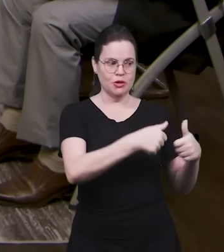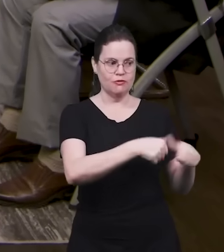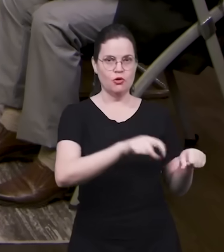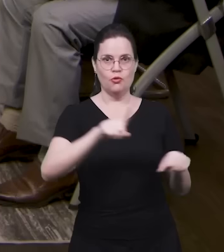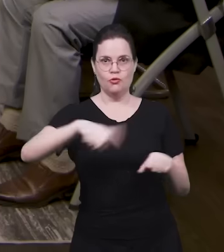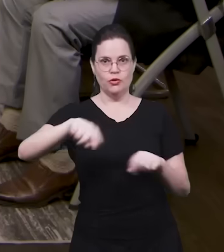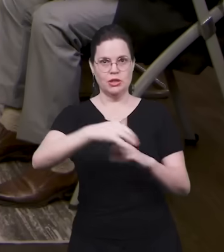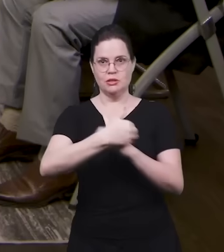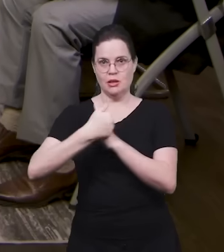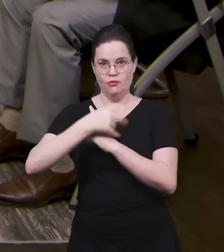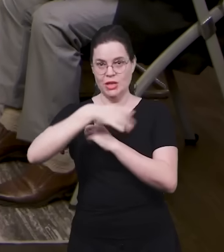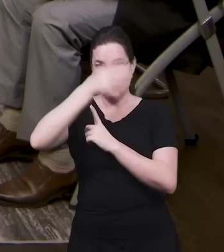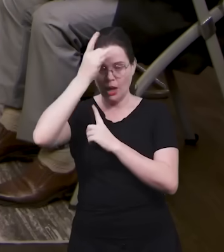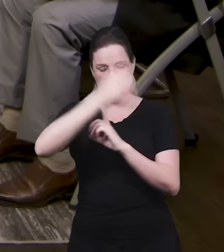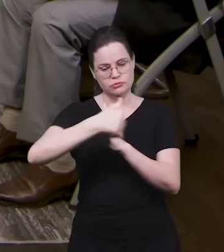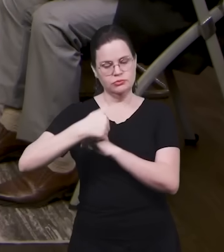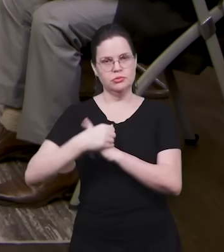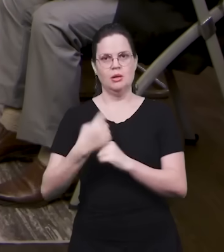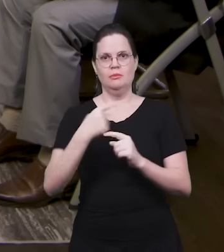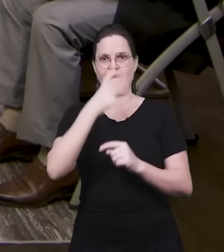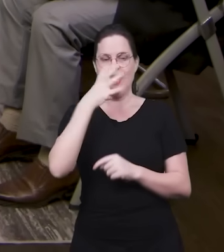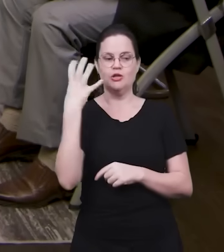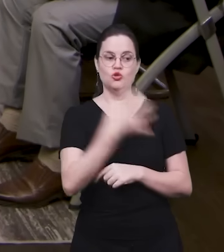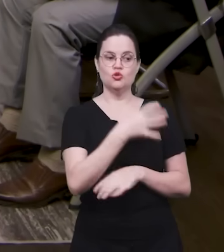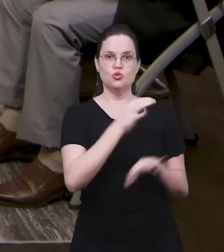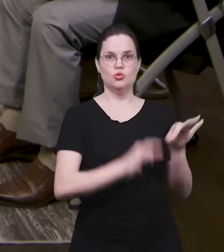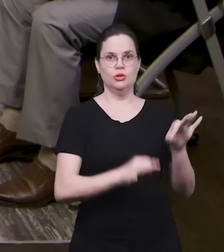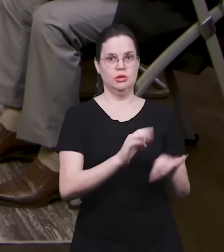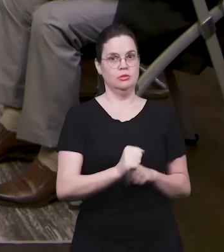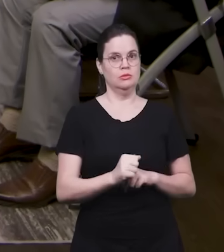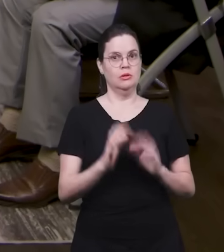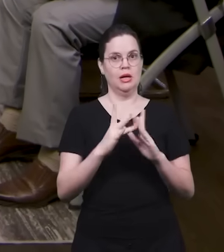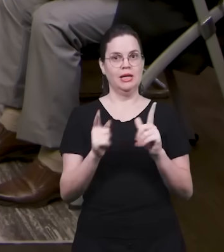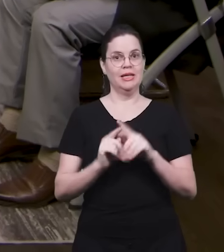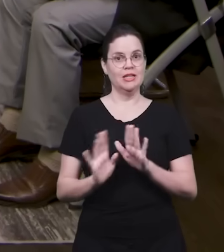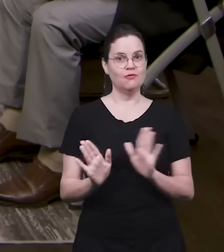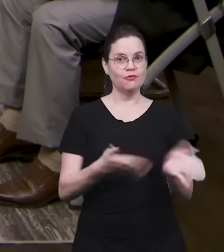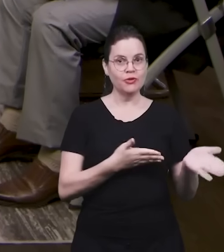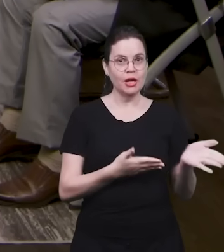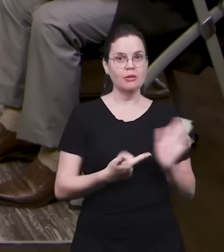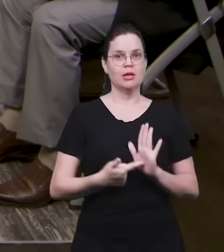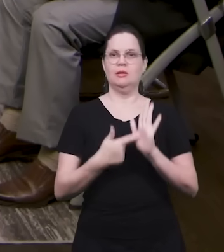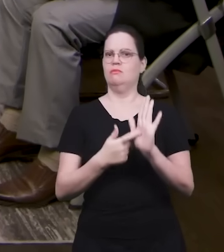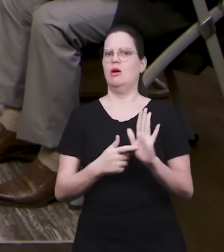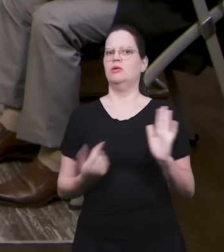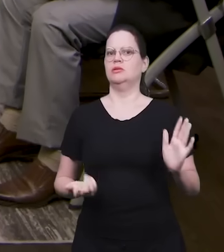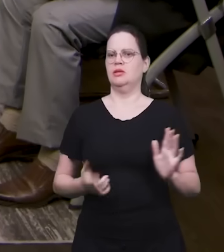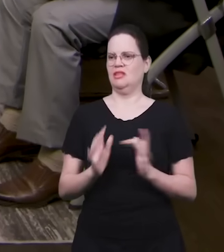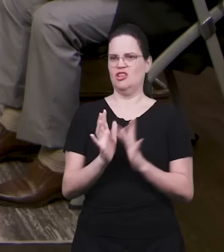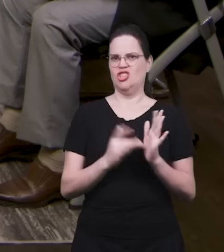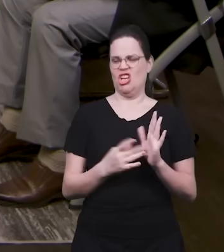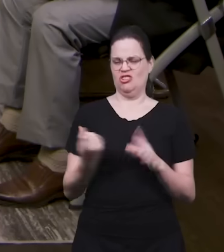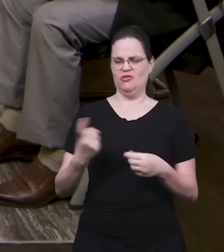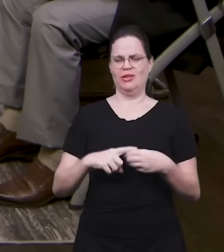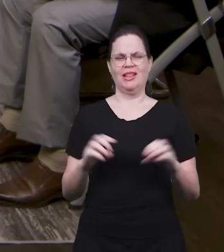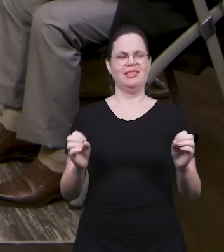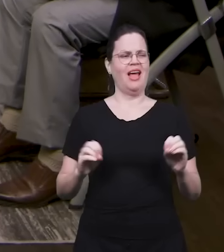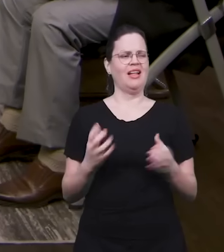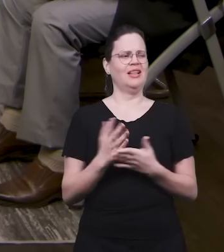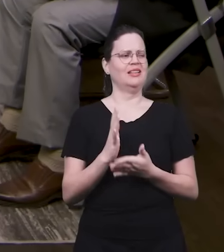tribulação. É juízo. A igreja infiel, essa que diz que Jesus não vem,